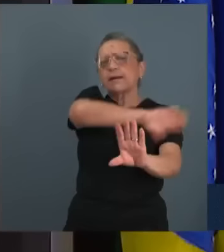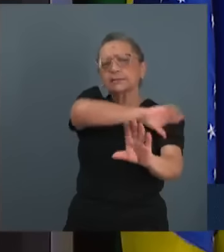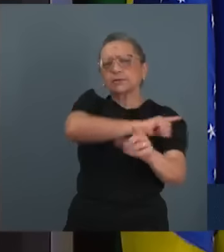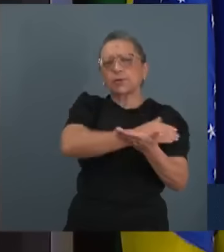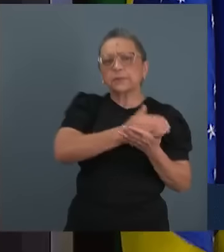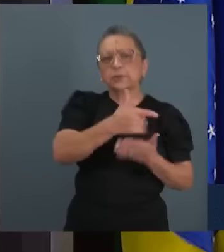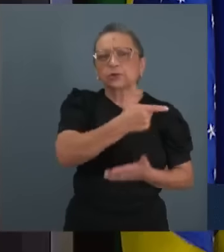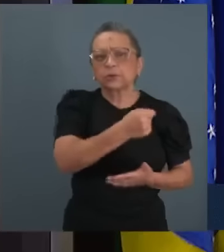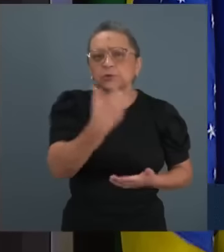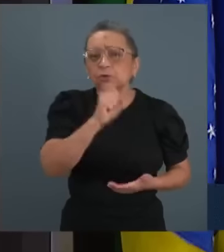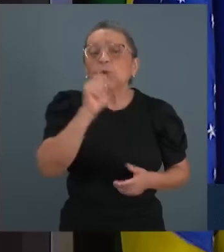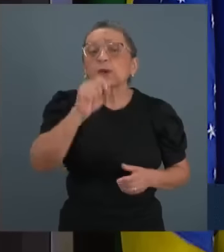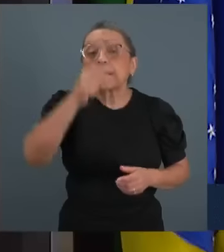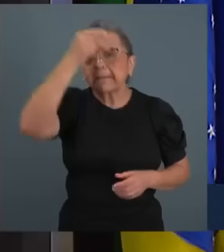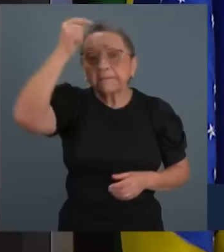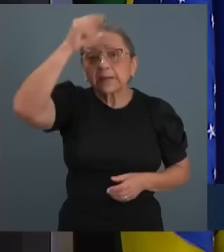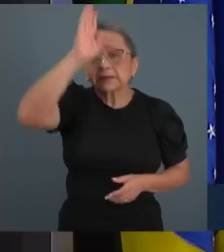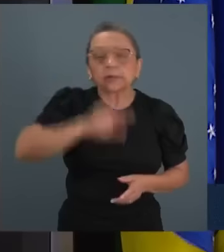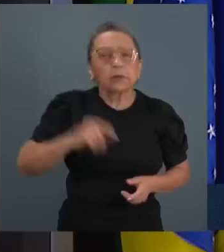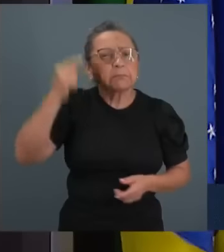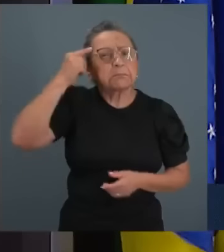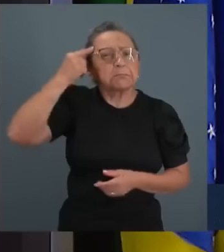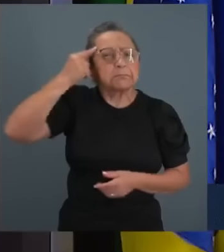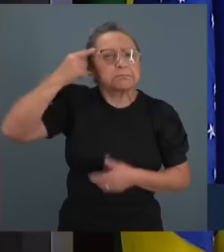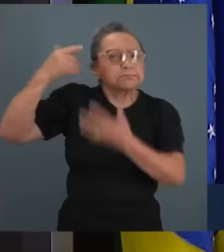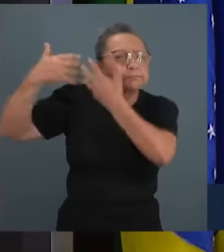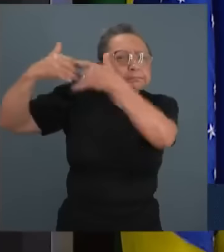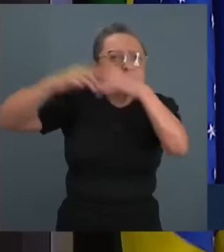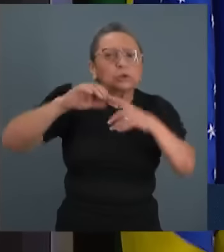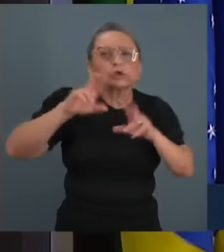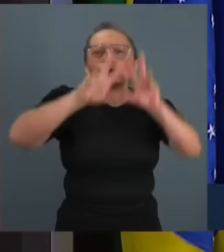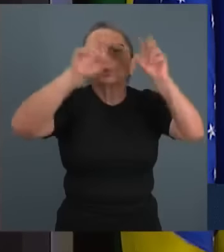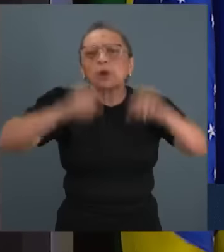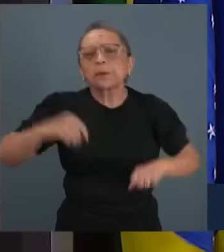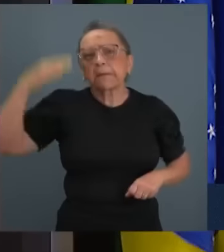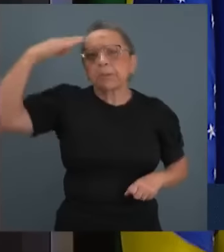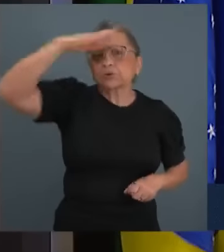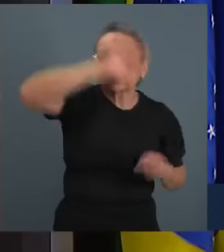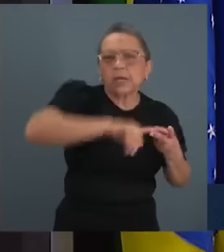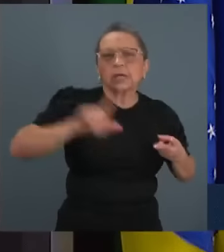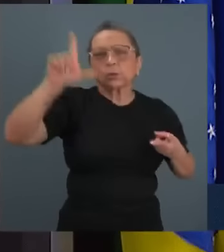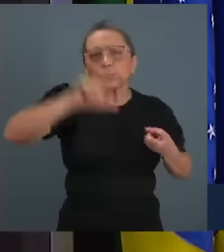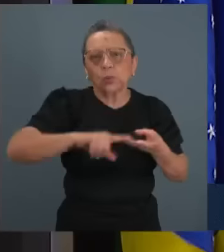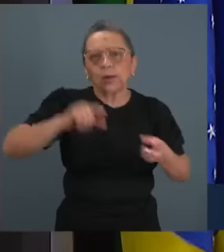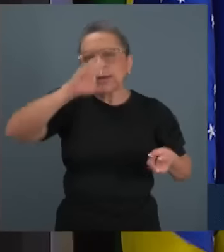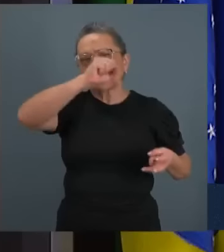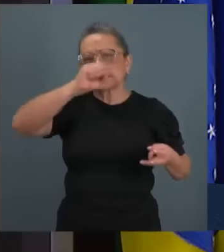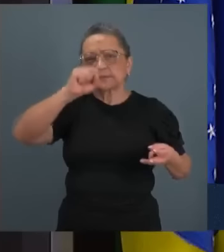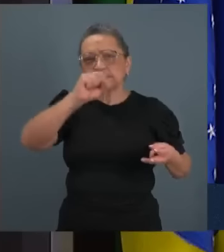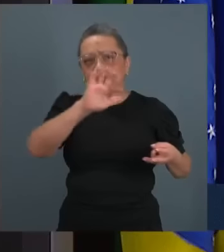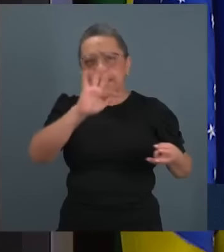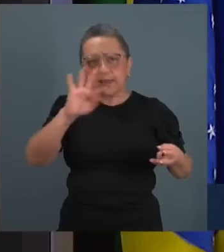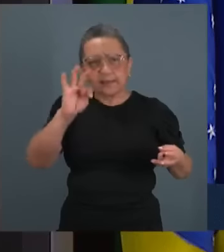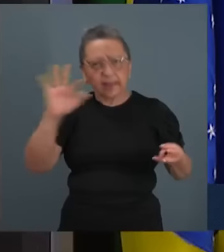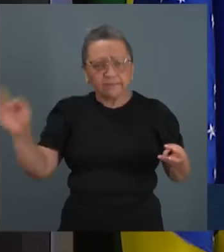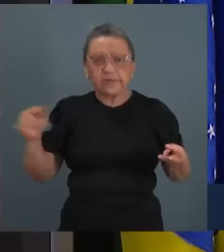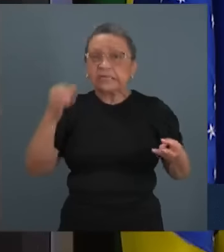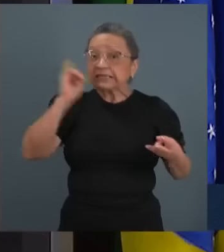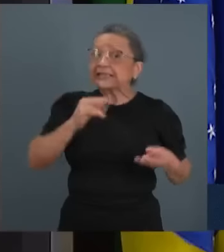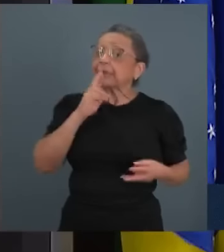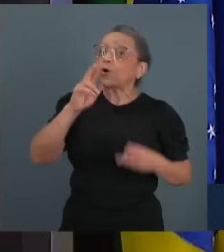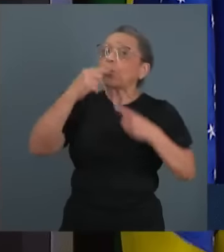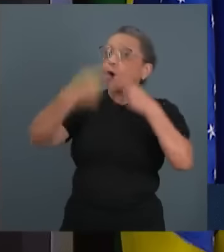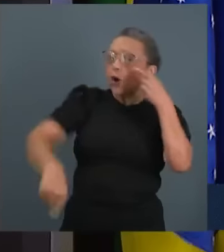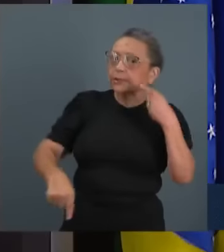o que é que o brasileiro pensa sobre Bolsonaro, sobre Lula, sobre STF. Se for contra o que o